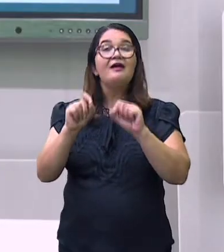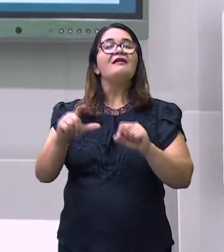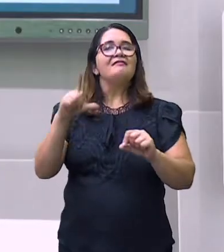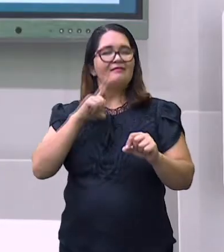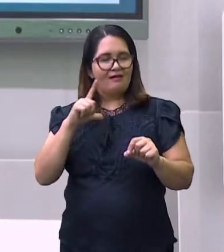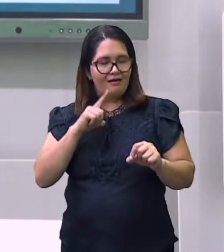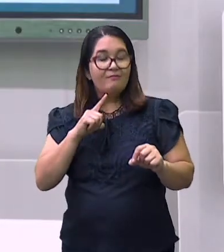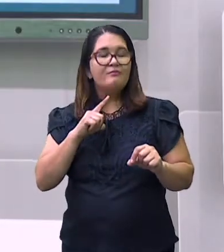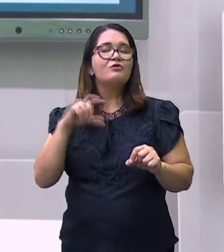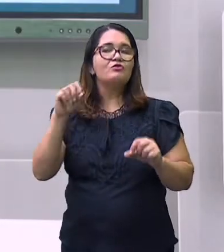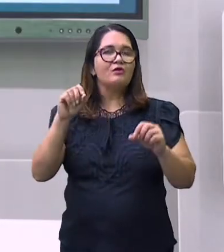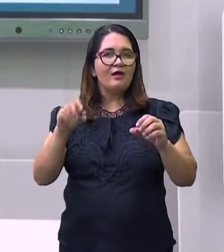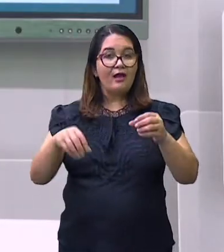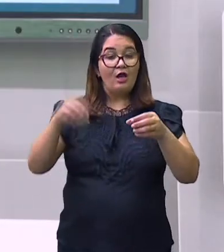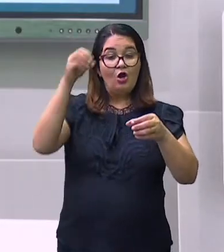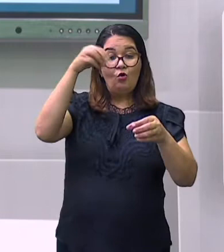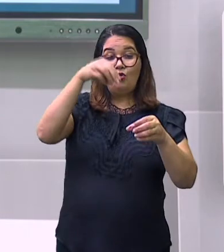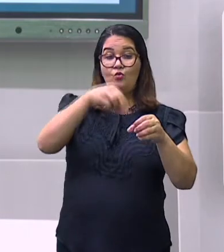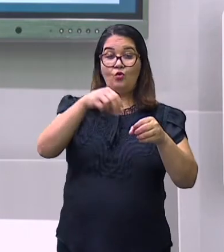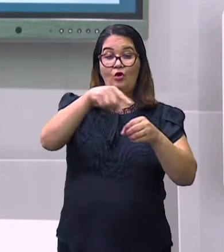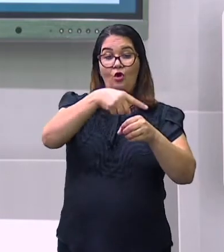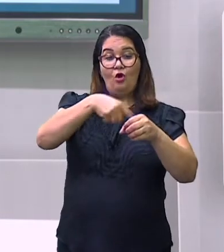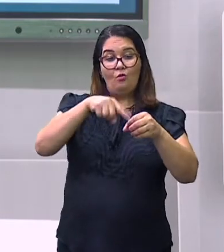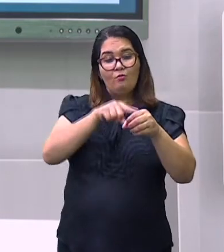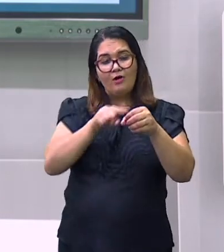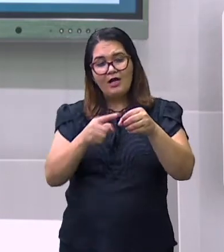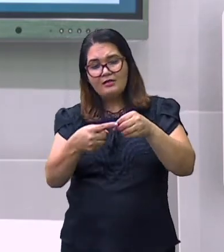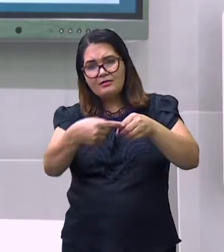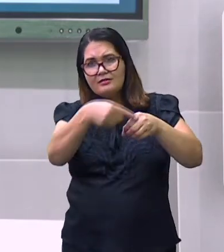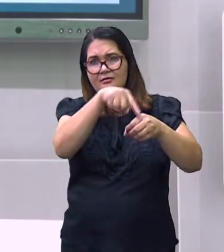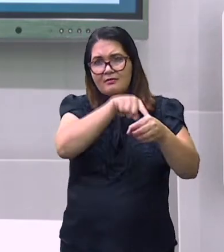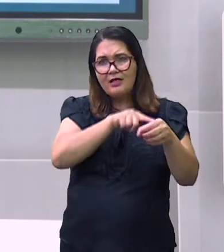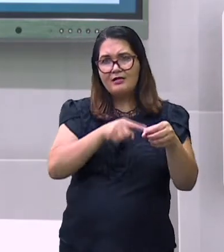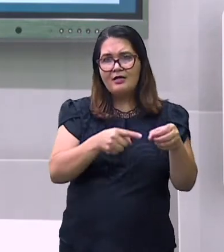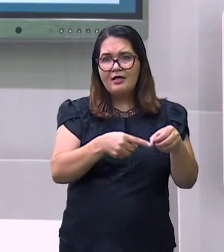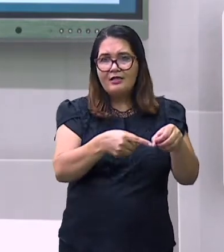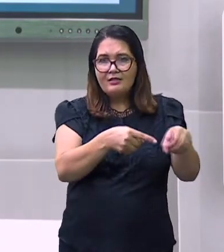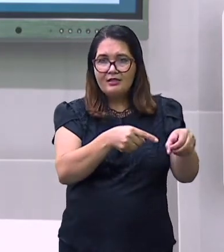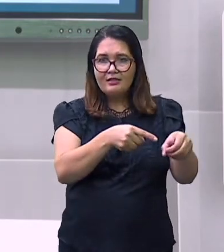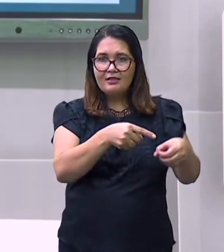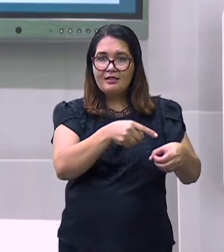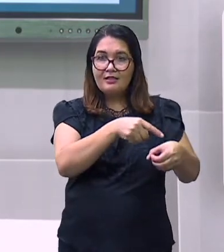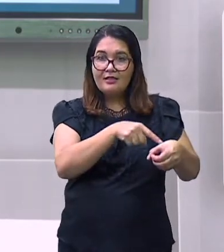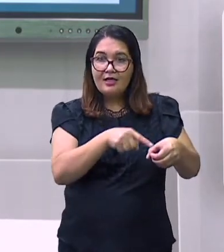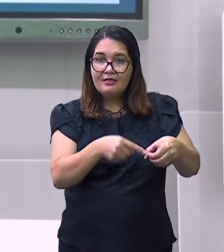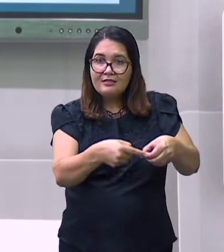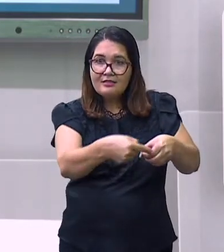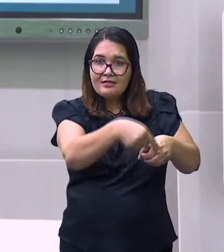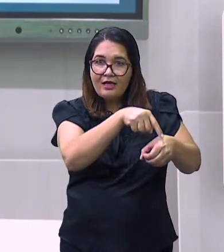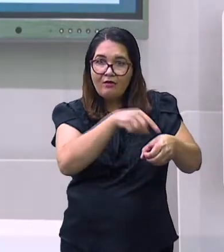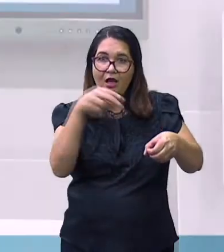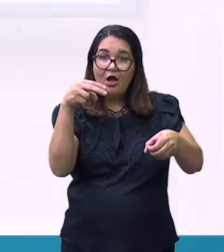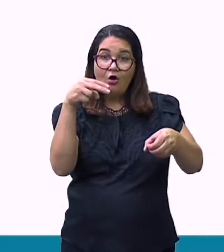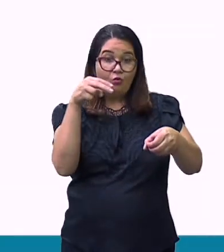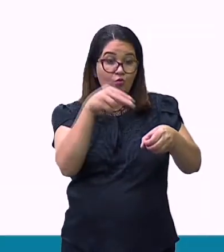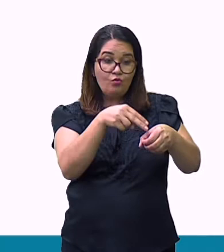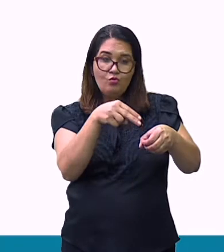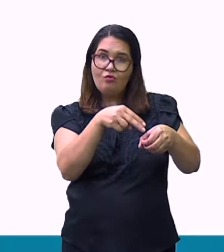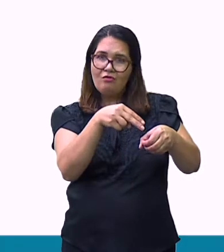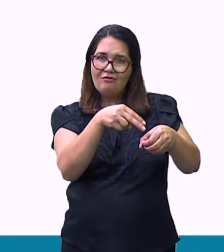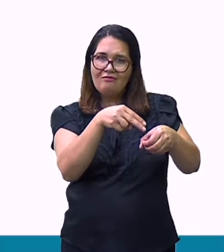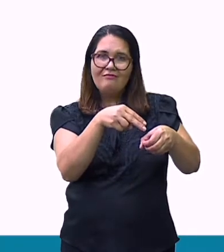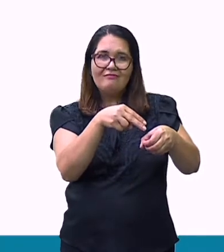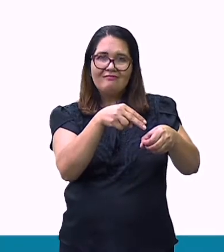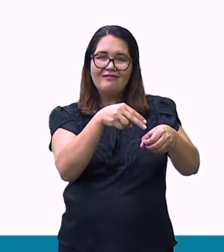núcleo. Como que seria esse núcleo? O núcleo a gente pode, olha lá para vocês verem, na imagem ele aparece no roxo. Mas a gente